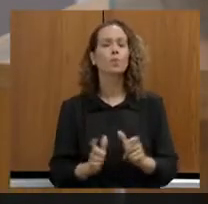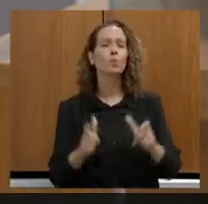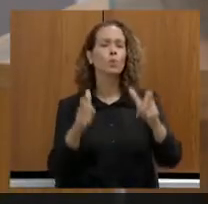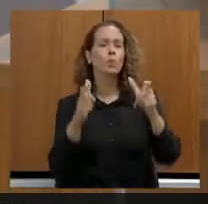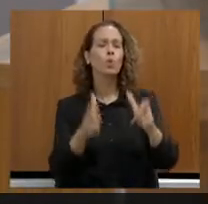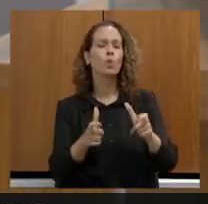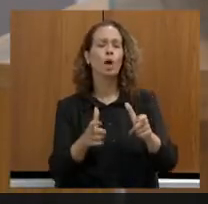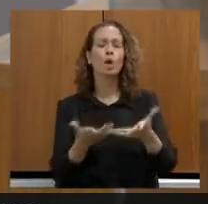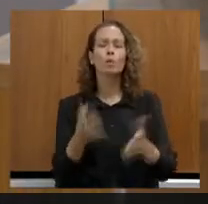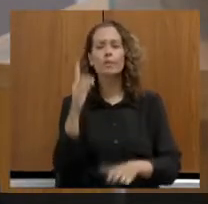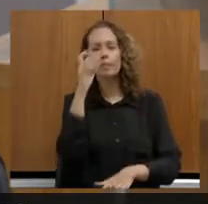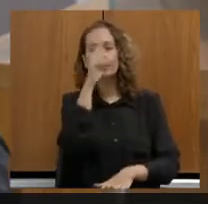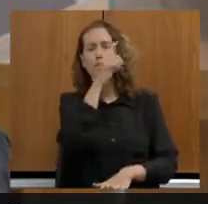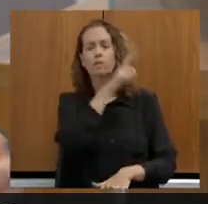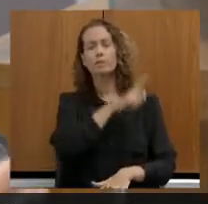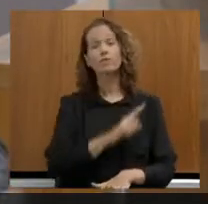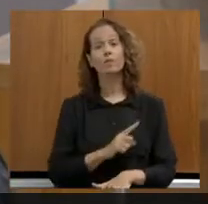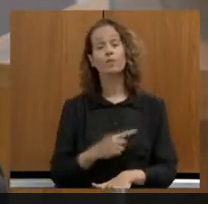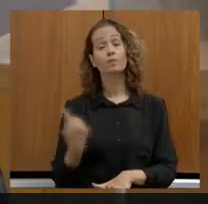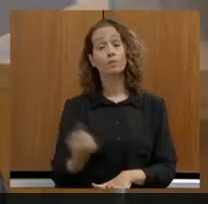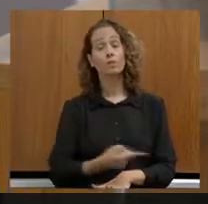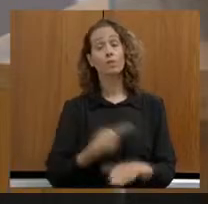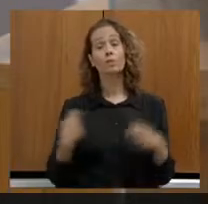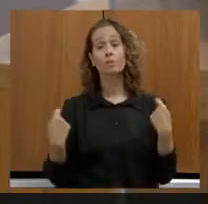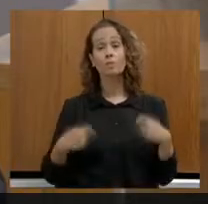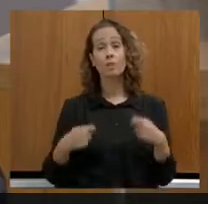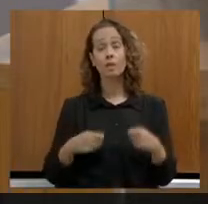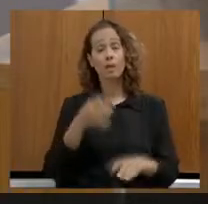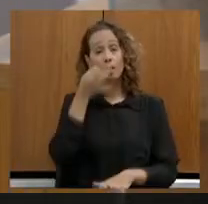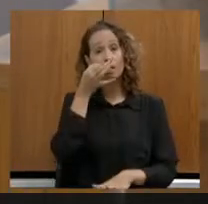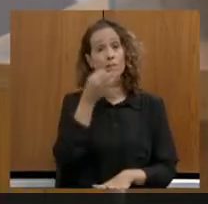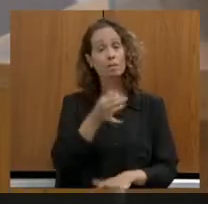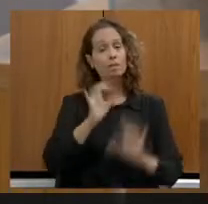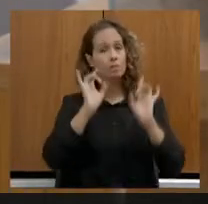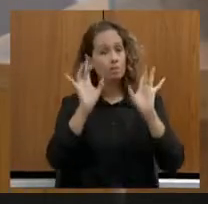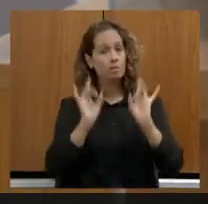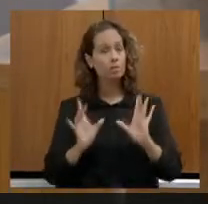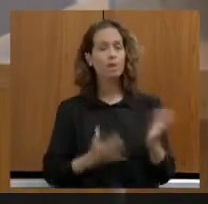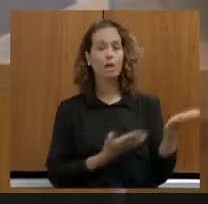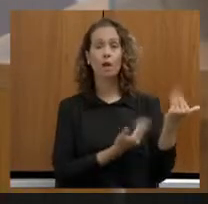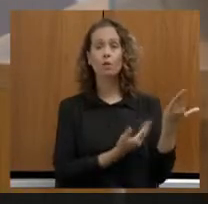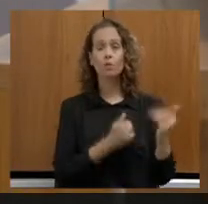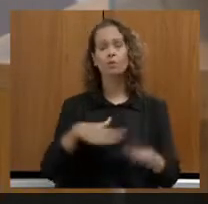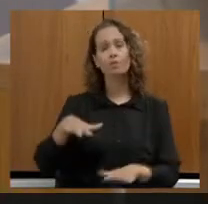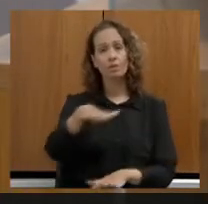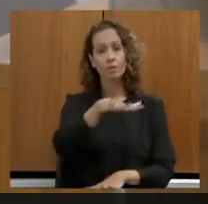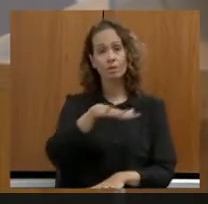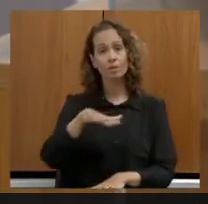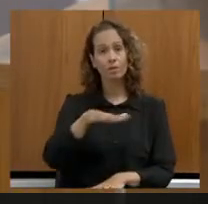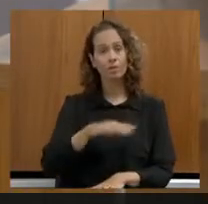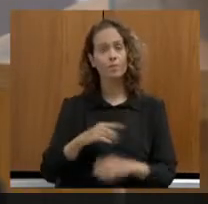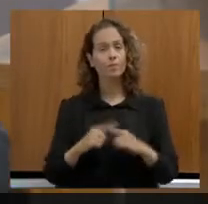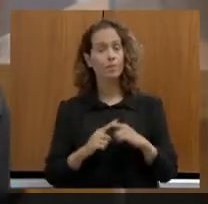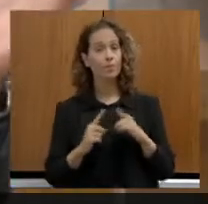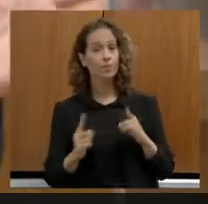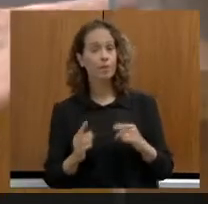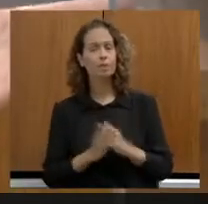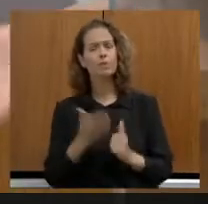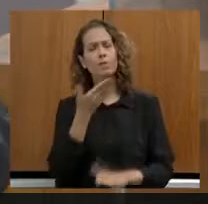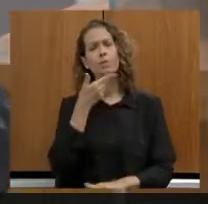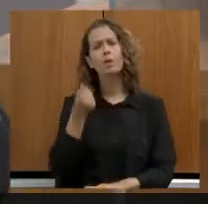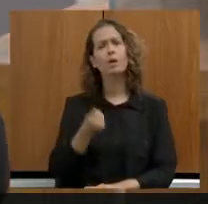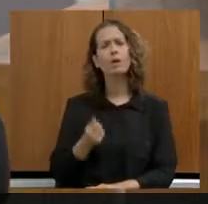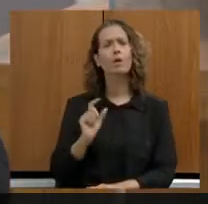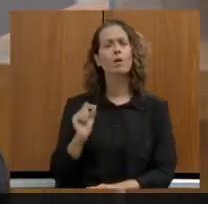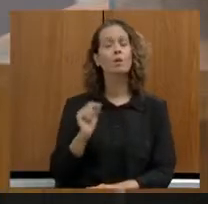mais complicado que a gente deveria dar uma atenção especial aos jovens aquela região mais o melhor